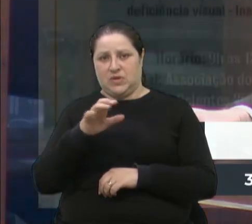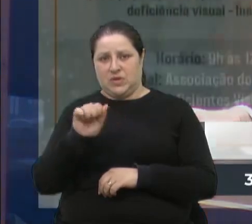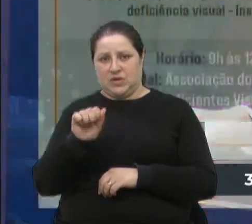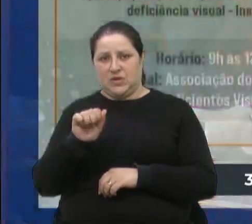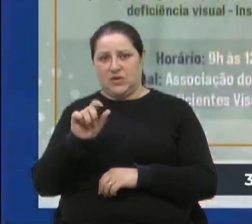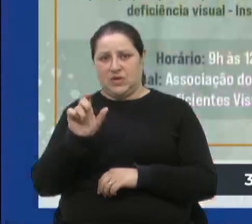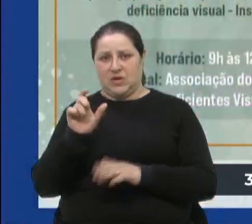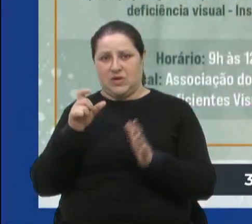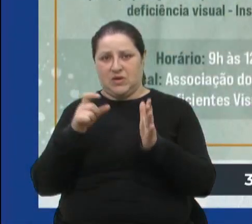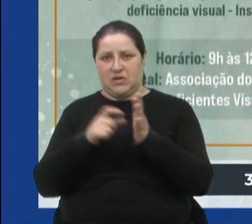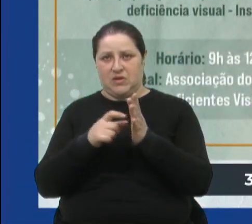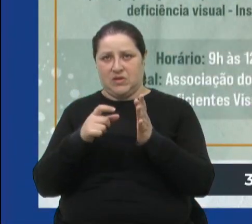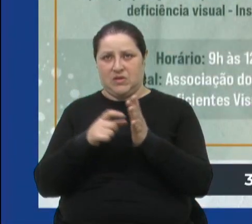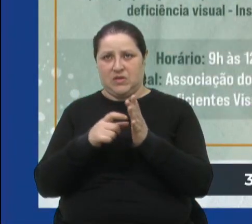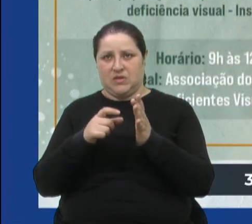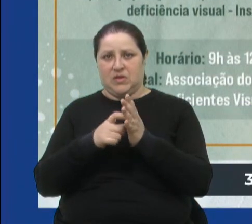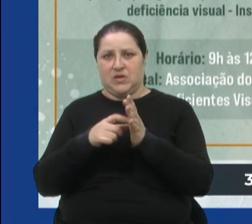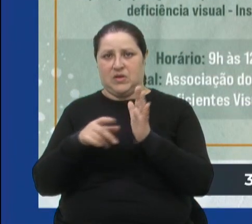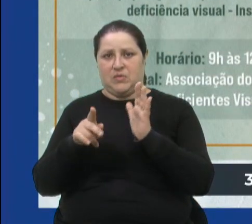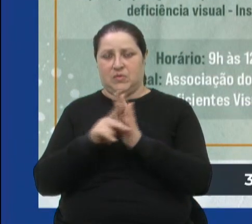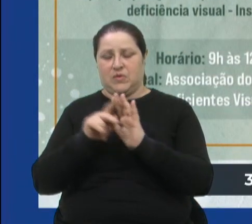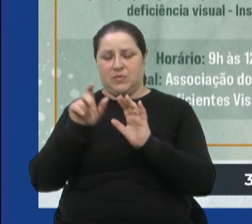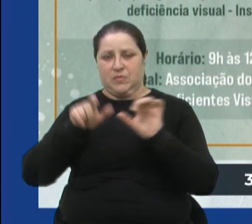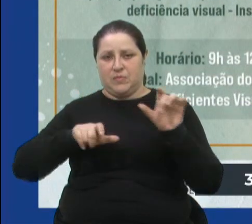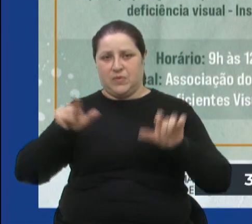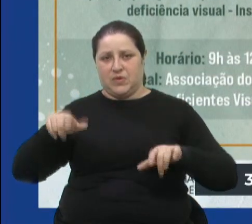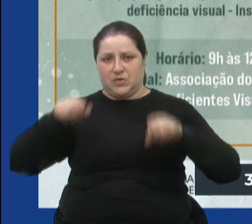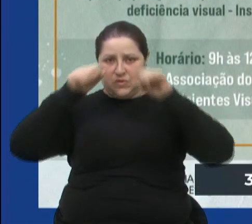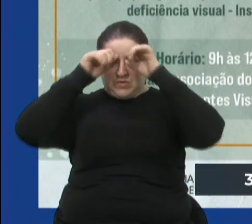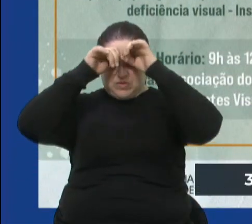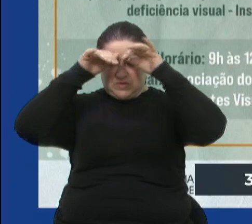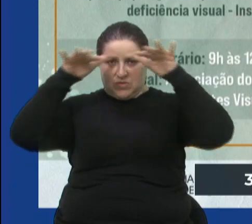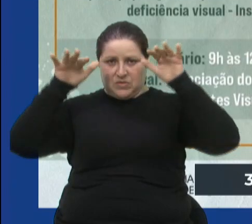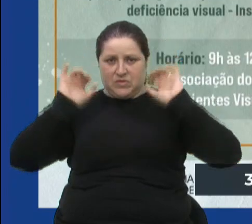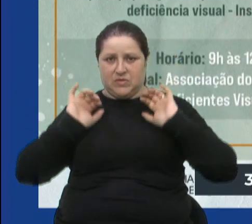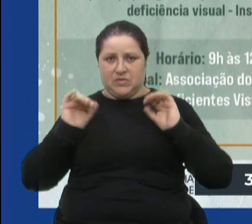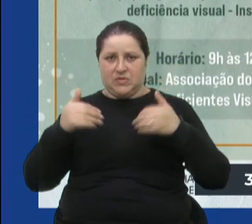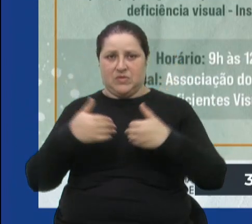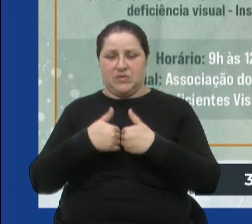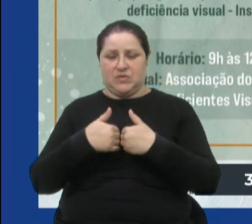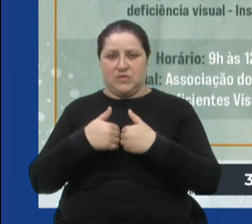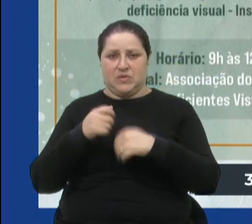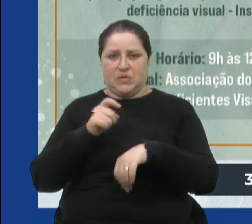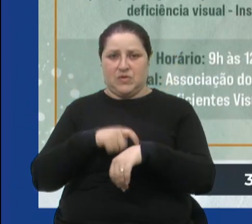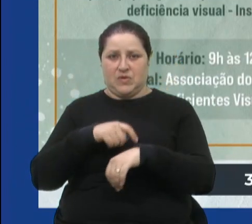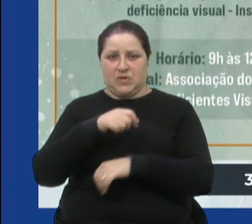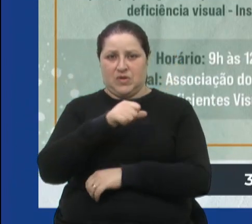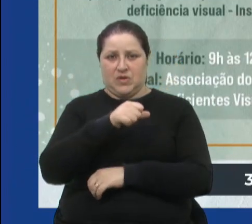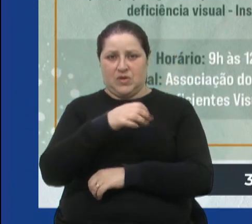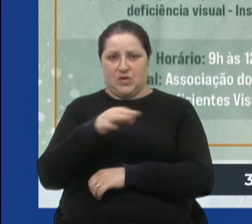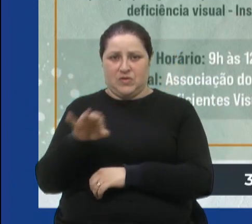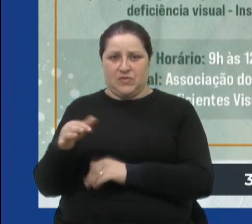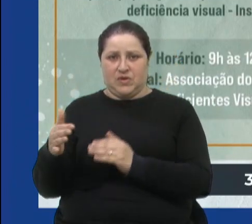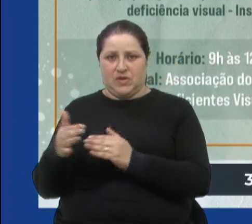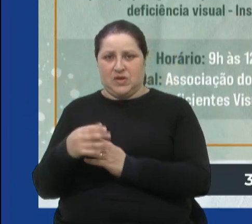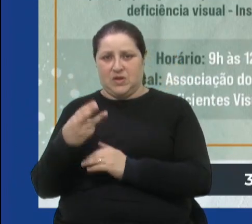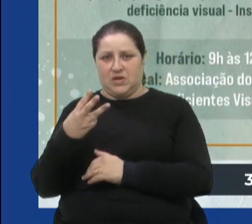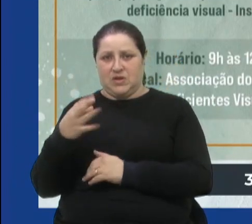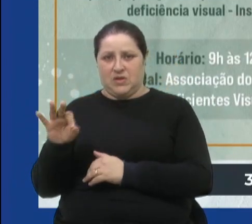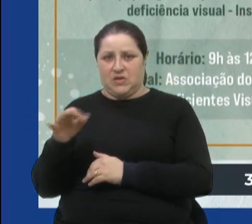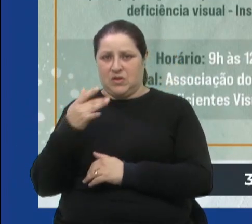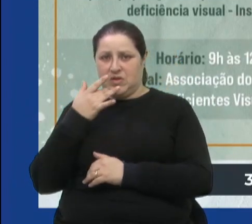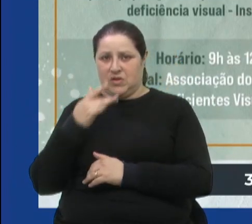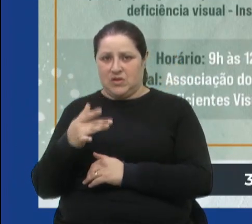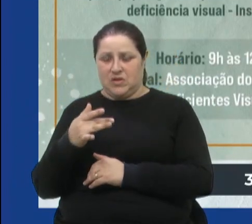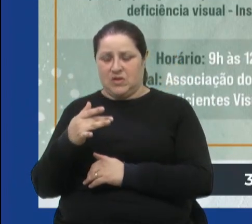pessoa com transtorno do espectro autista. Tá? Então, das 9 às 15 horas, no Instituto